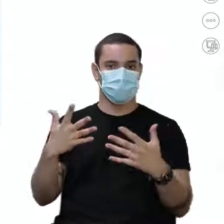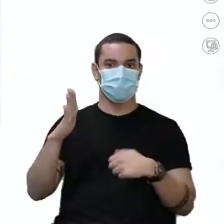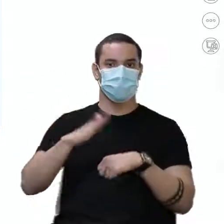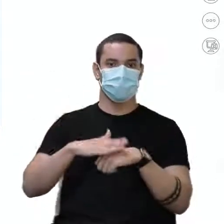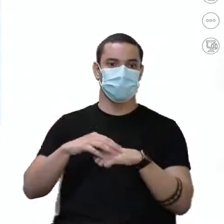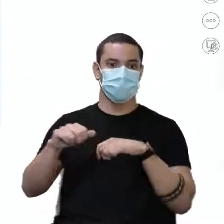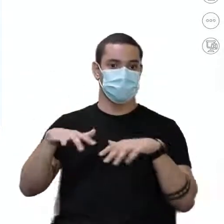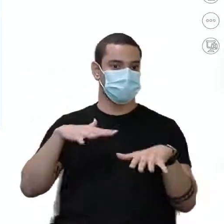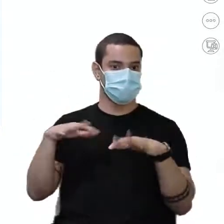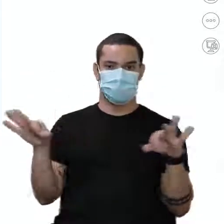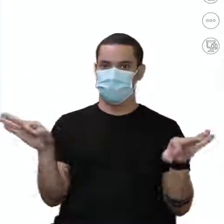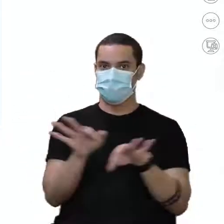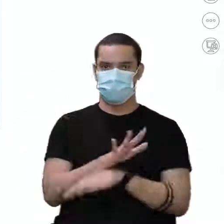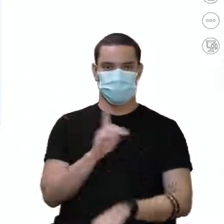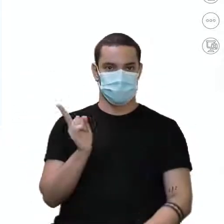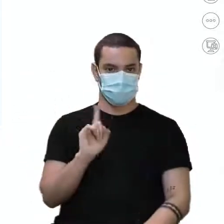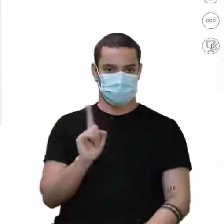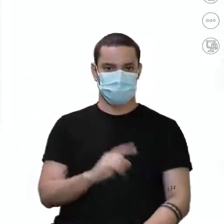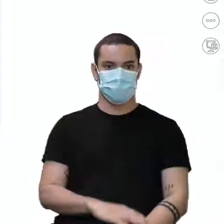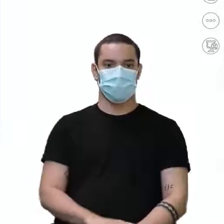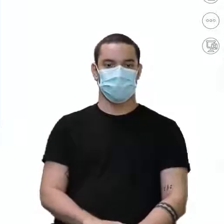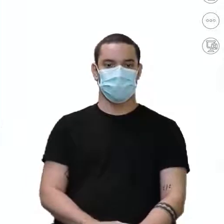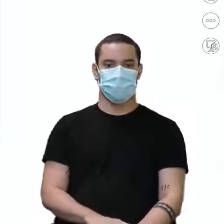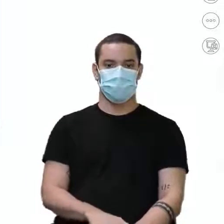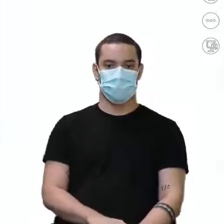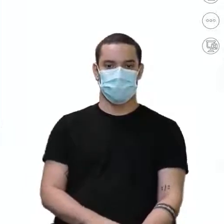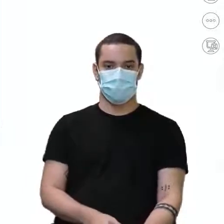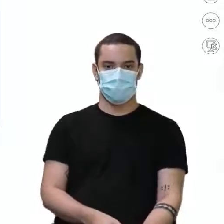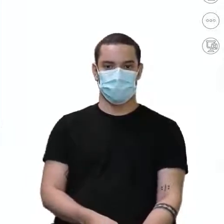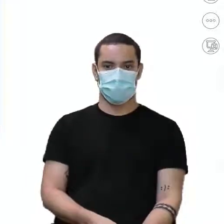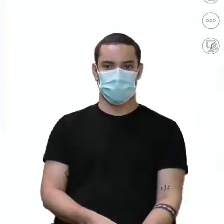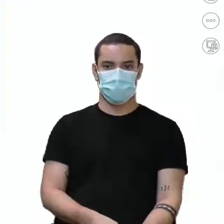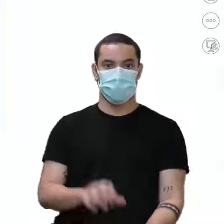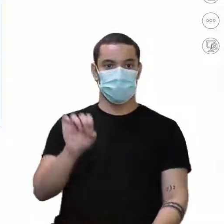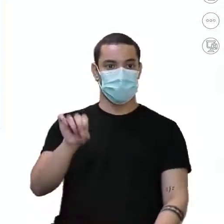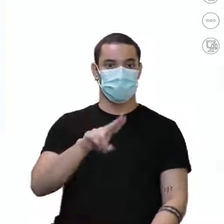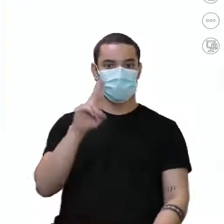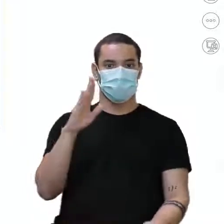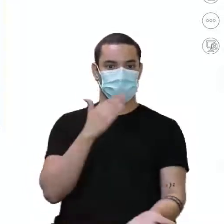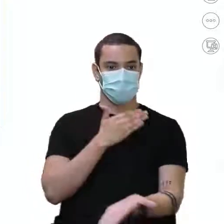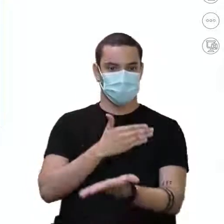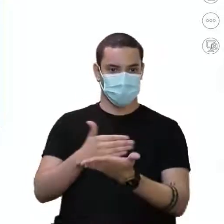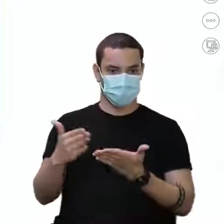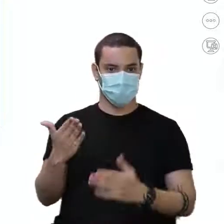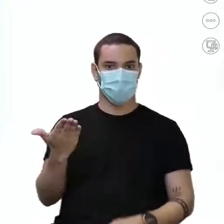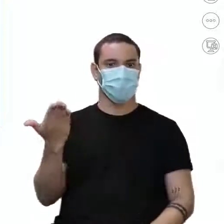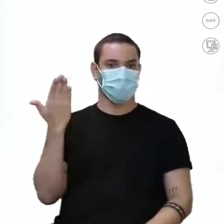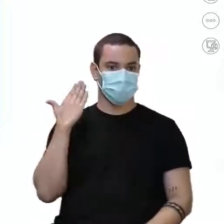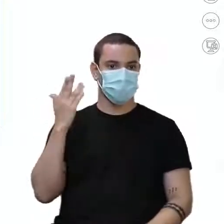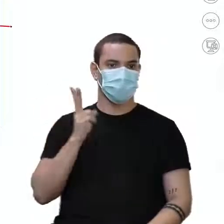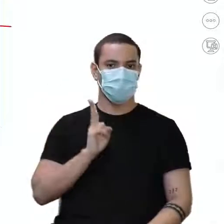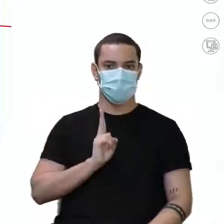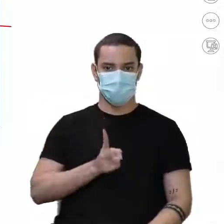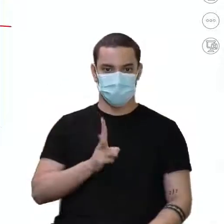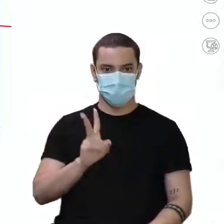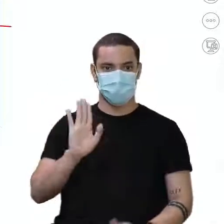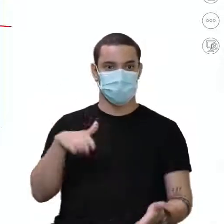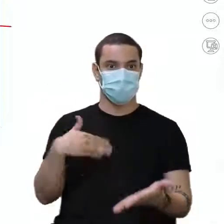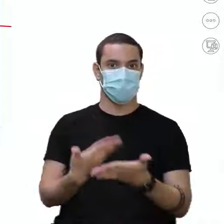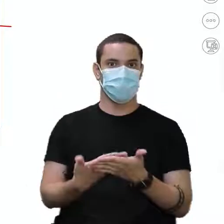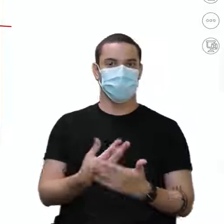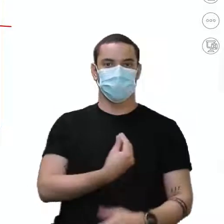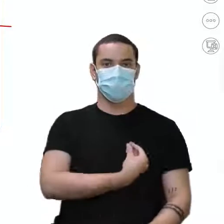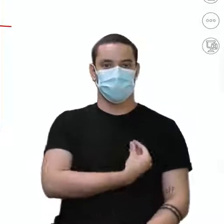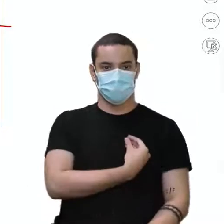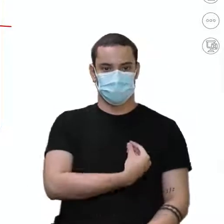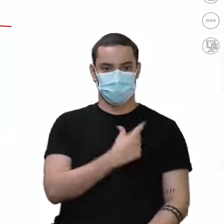ações inacabadas, ou ações que começaram no passado e continuam até o